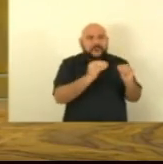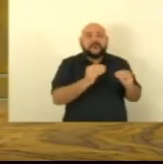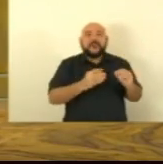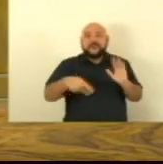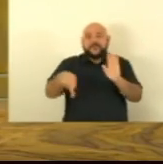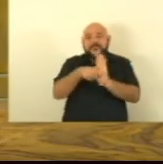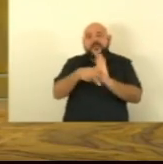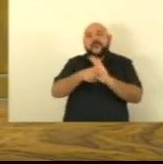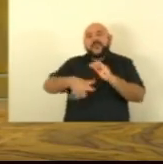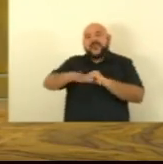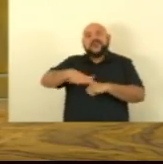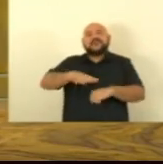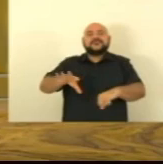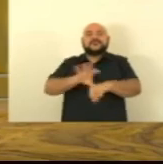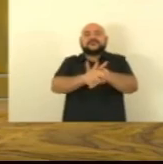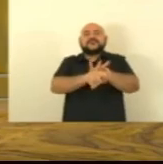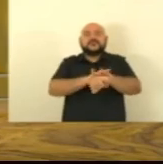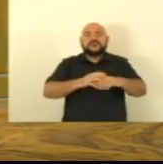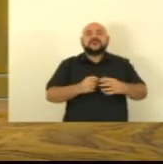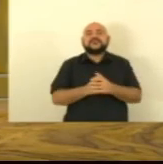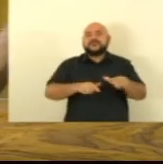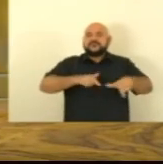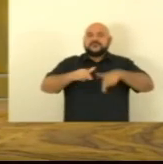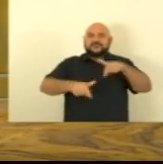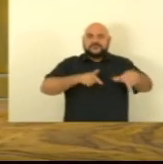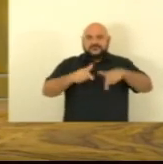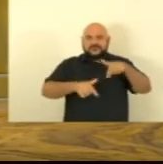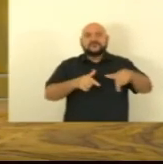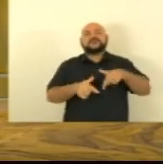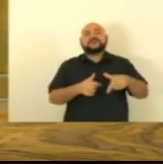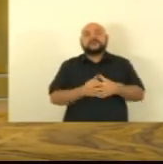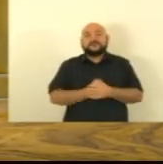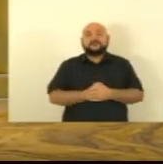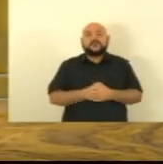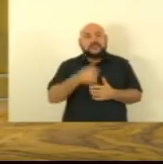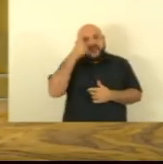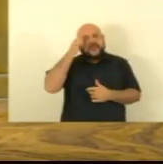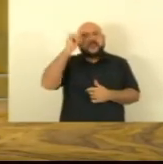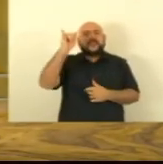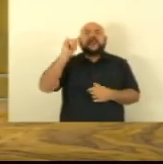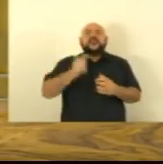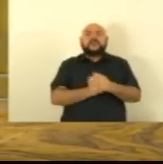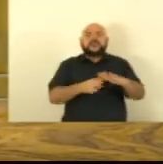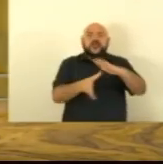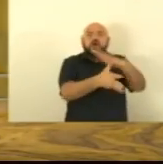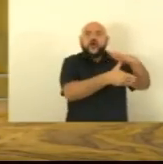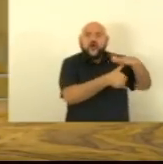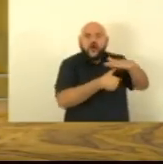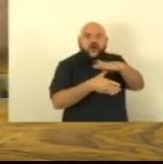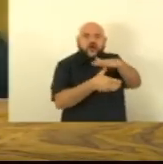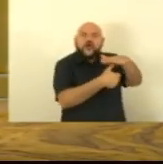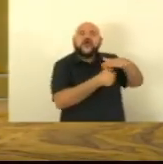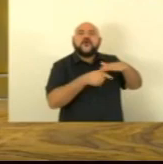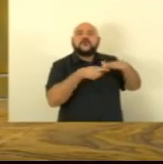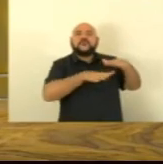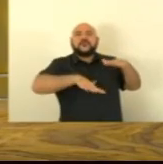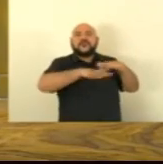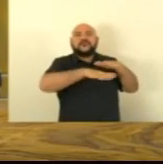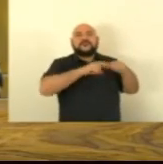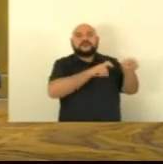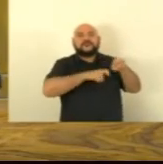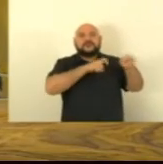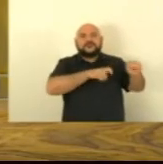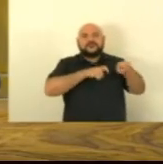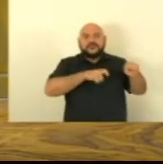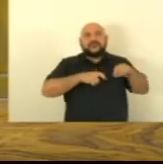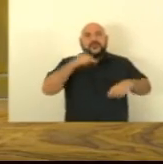segurança fazendo esse trabalho ostensivo no interior, nas propriedades rurais de